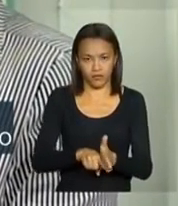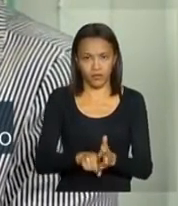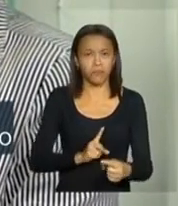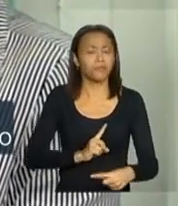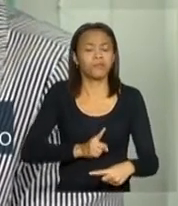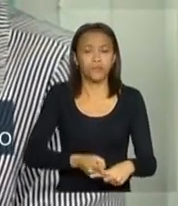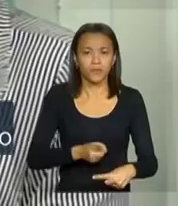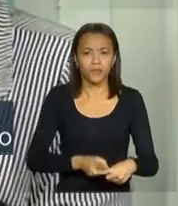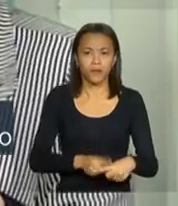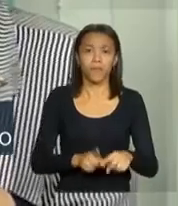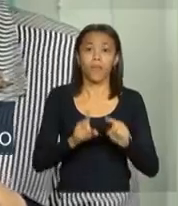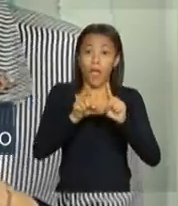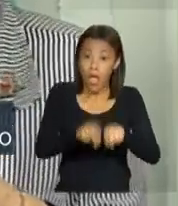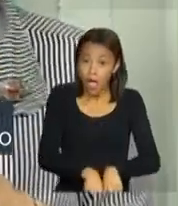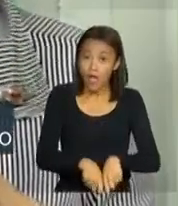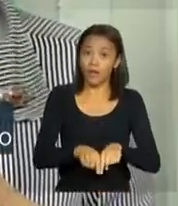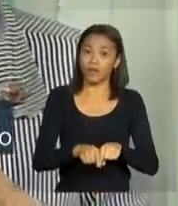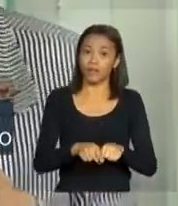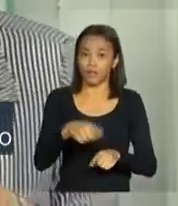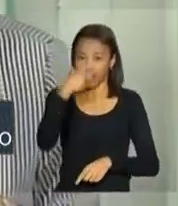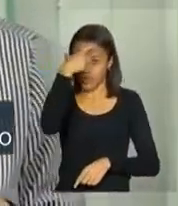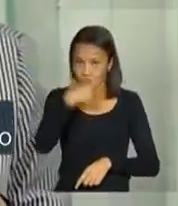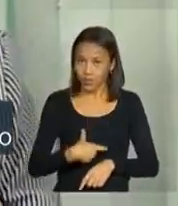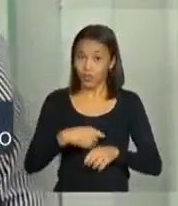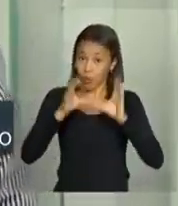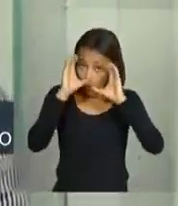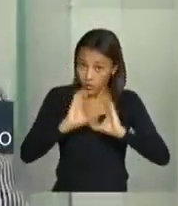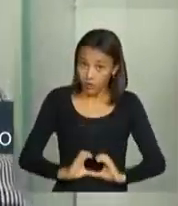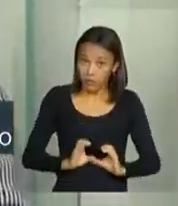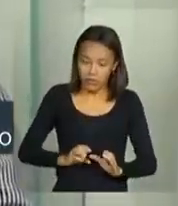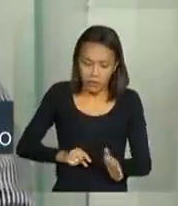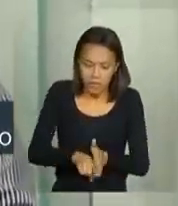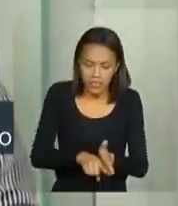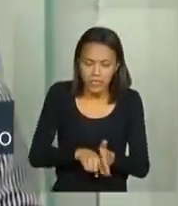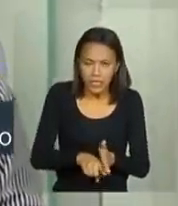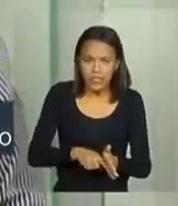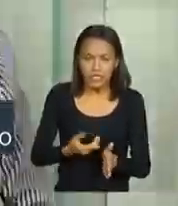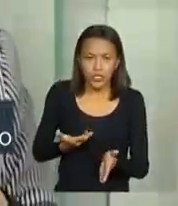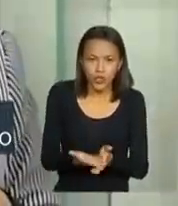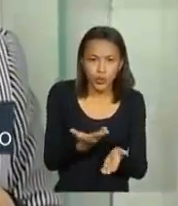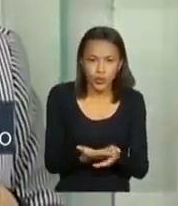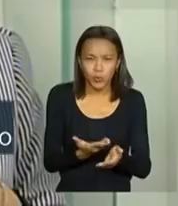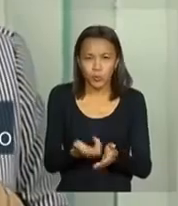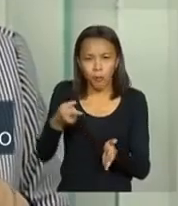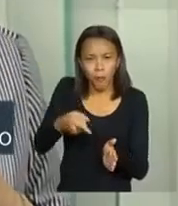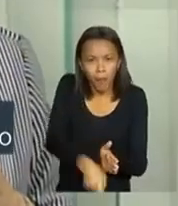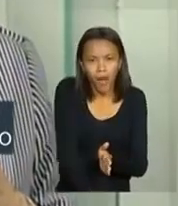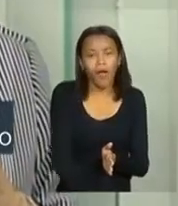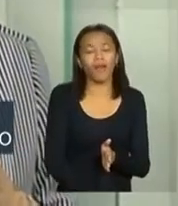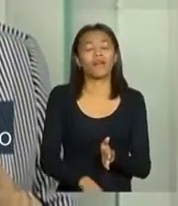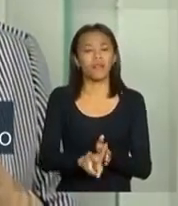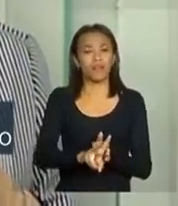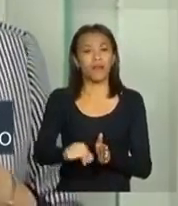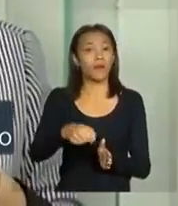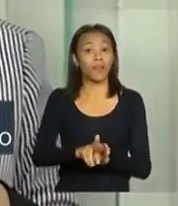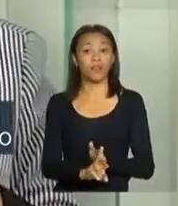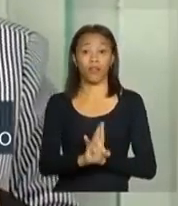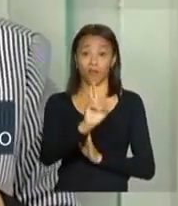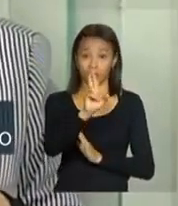Porque é da ação das pesquisas, dos estudos, que sairão,